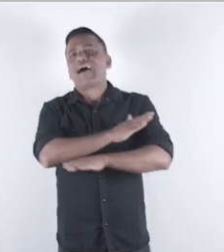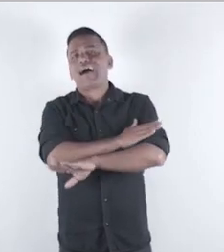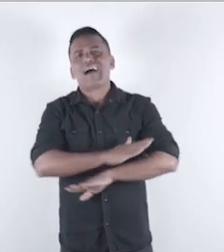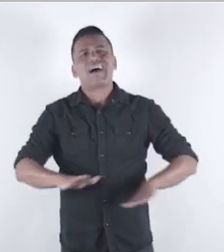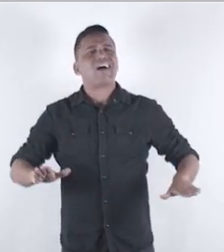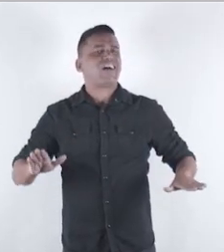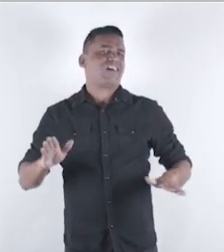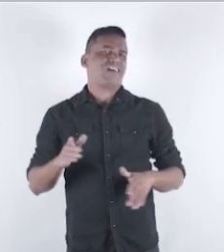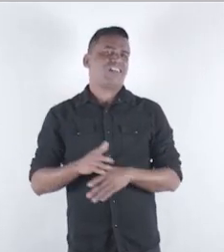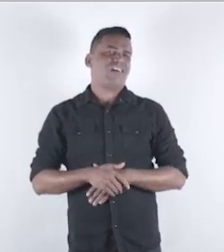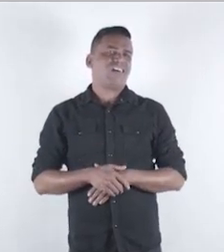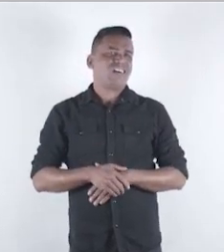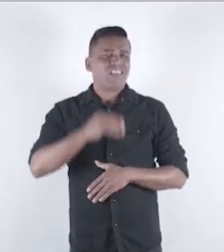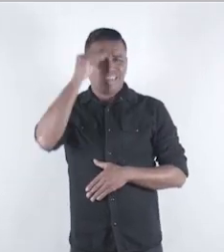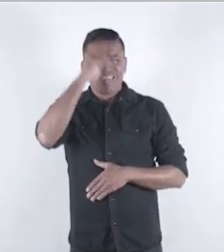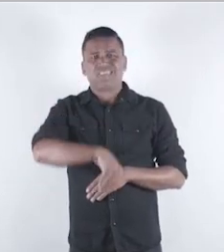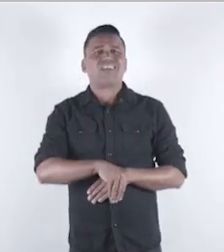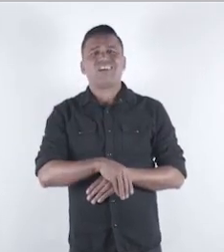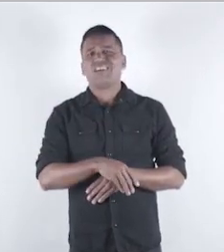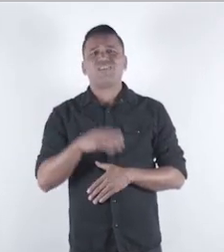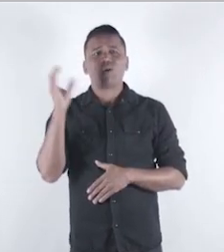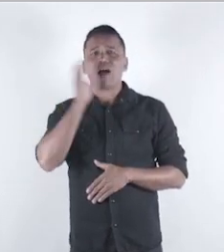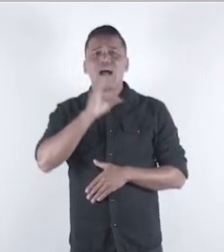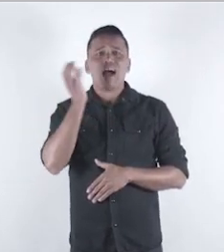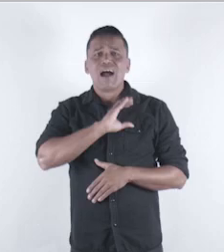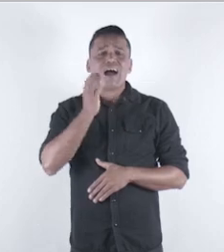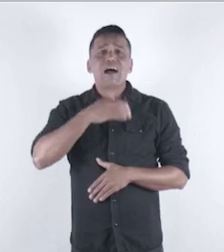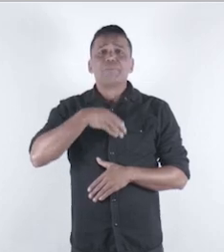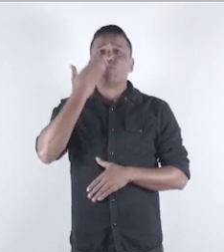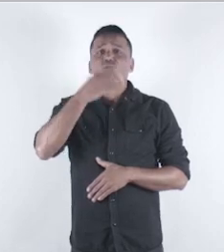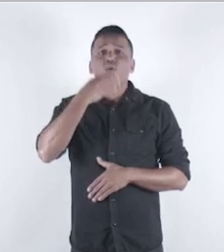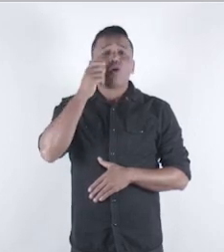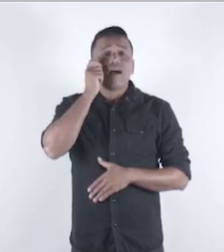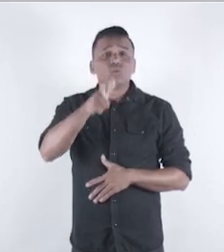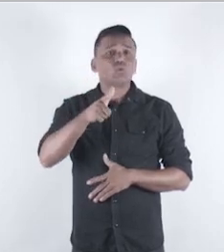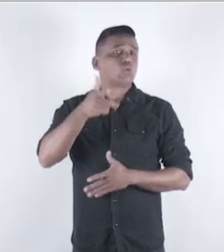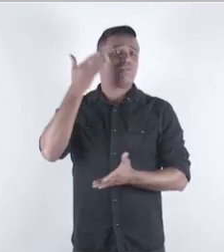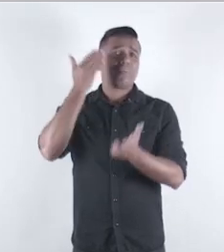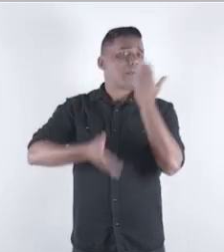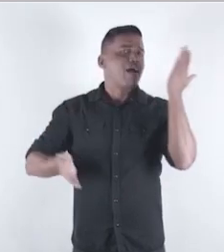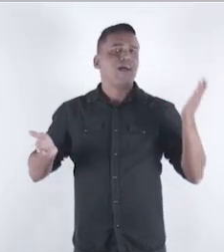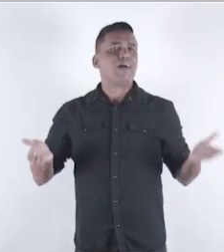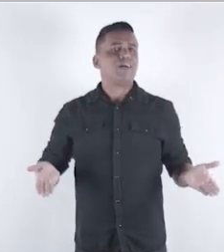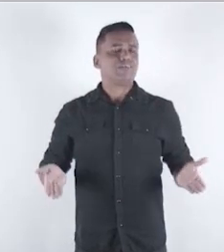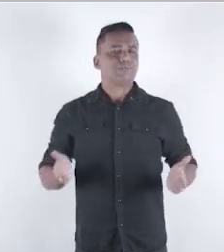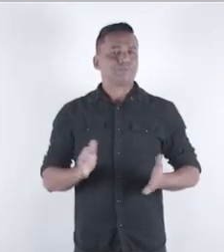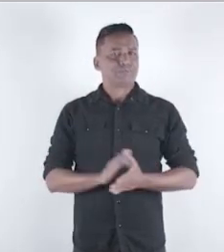enrolação. É melhor se apressar ou a fruta azul vai passar do ponto.